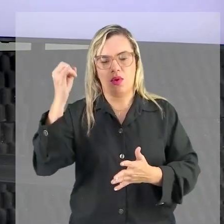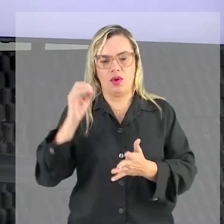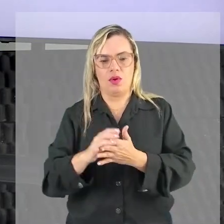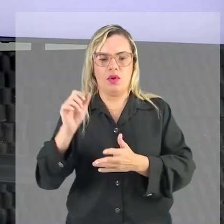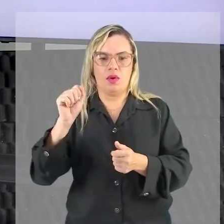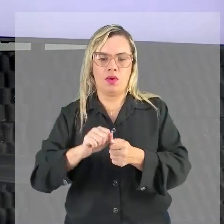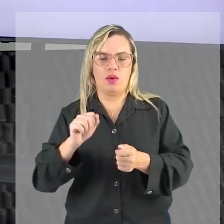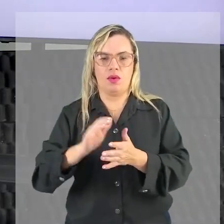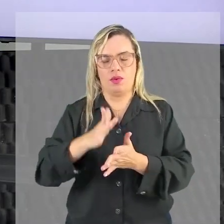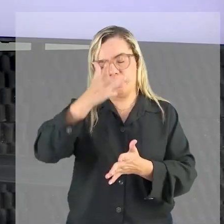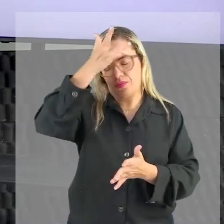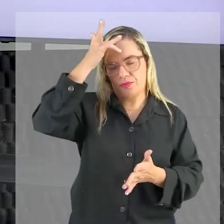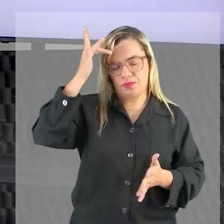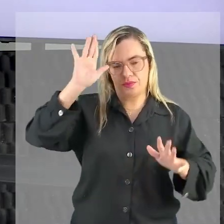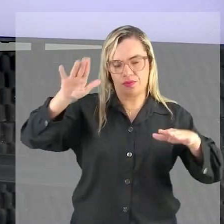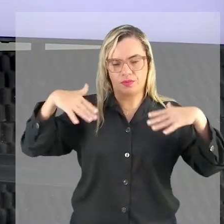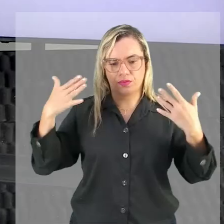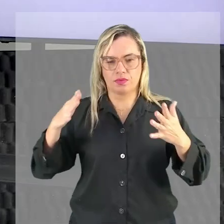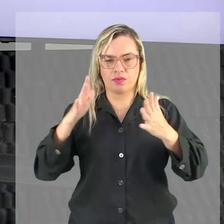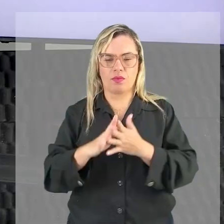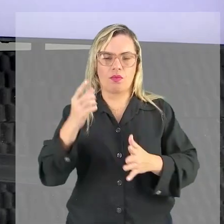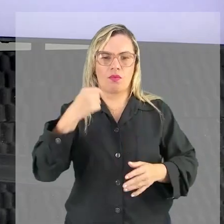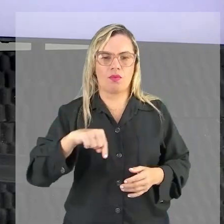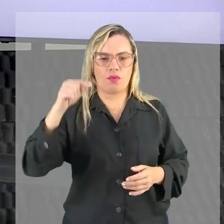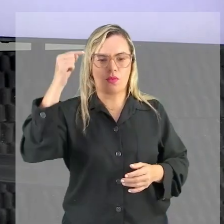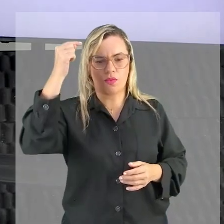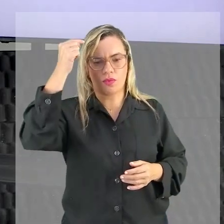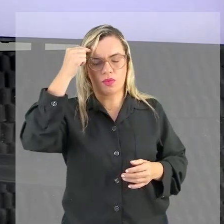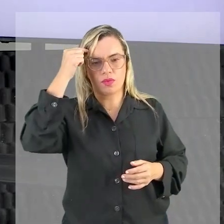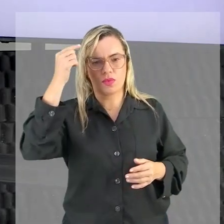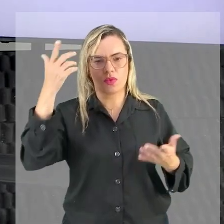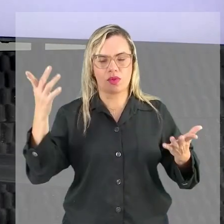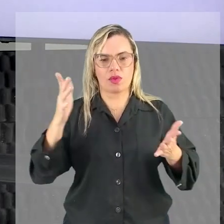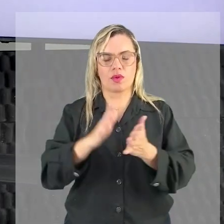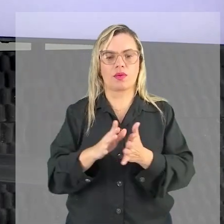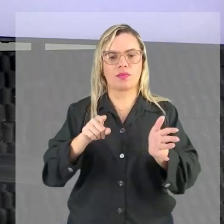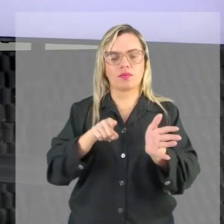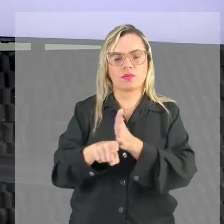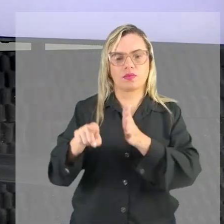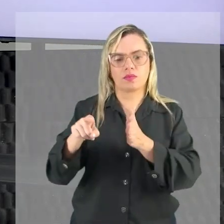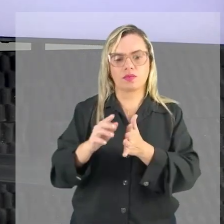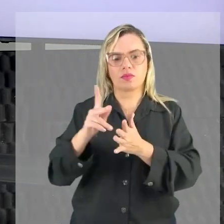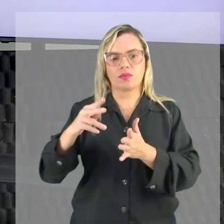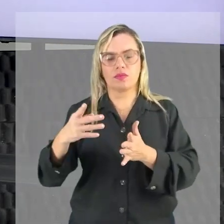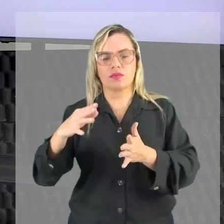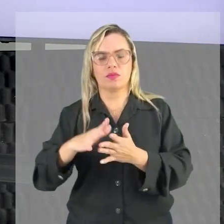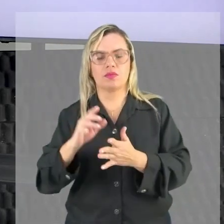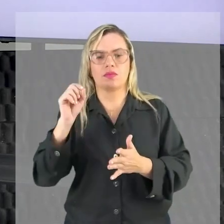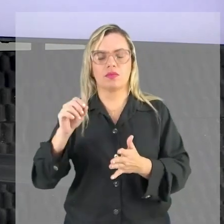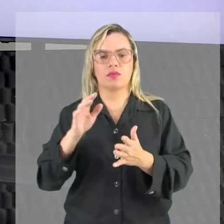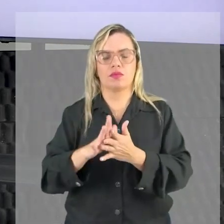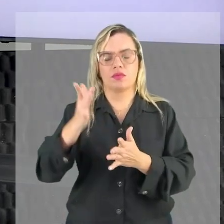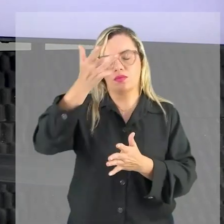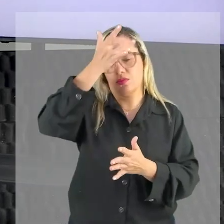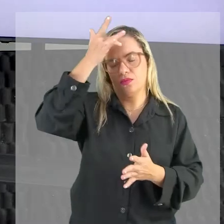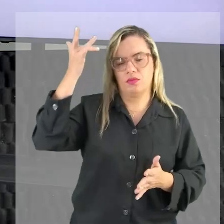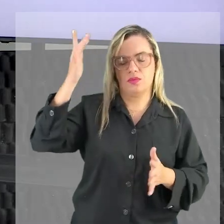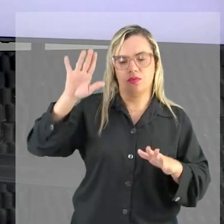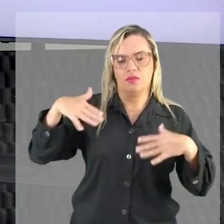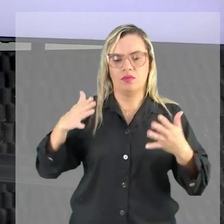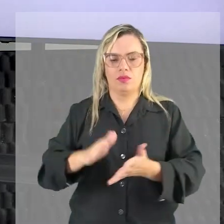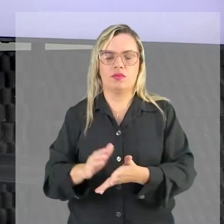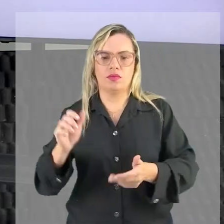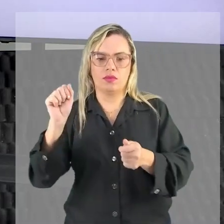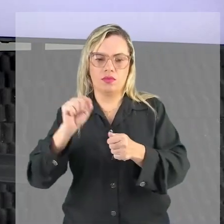a pessoa for, pensando aqui no questionário que a gente falou, o porquê, se o indivíduo ele